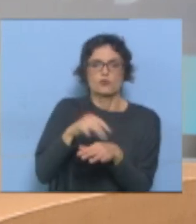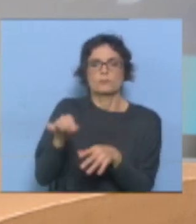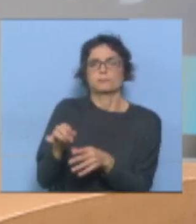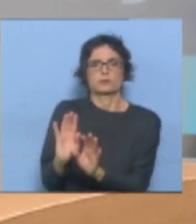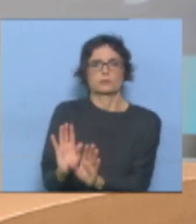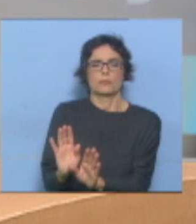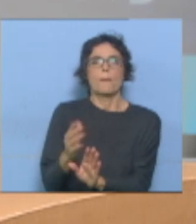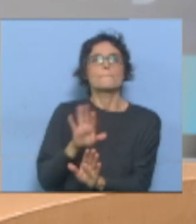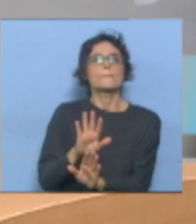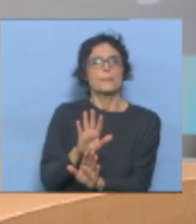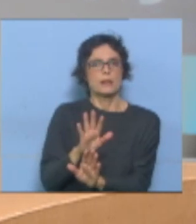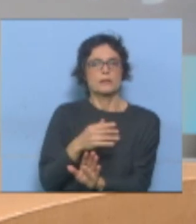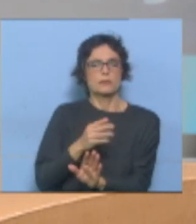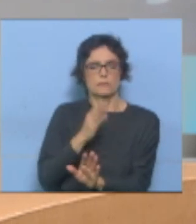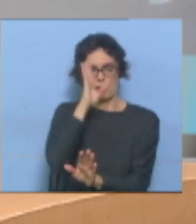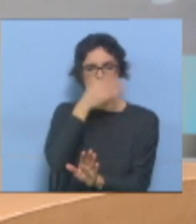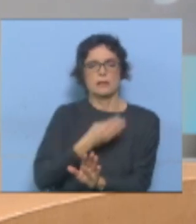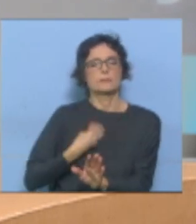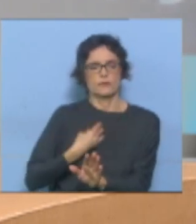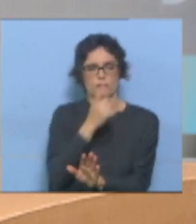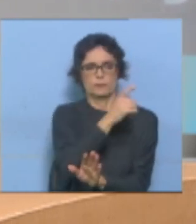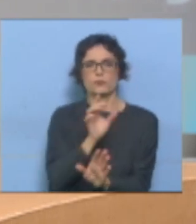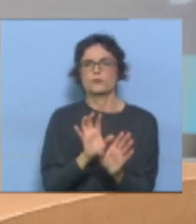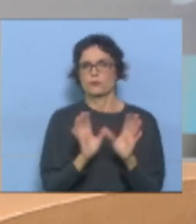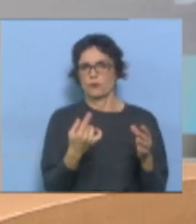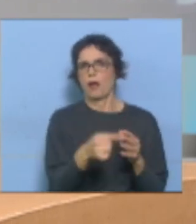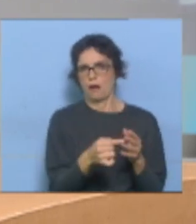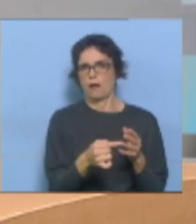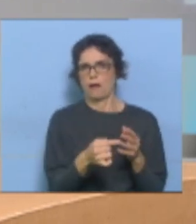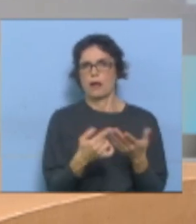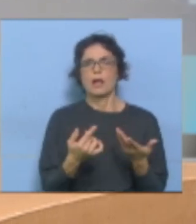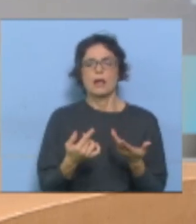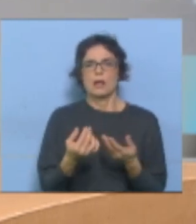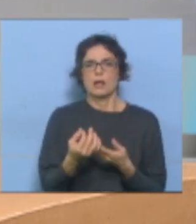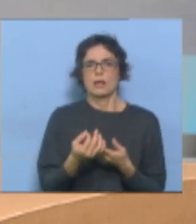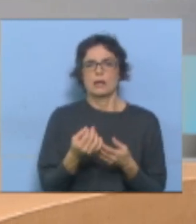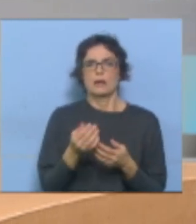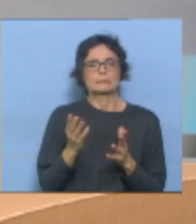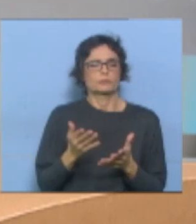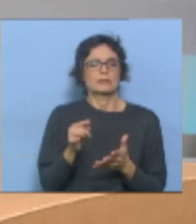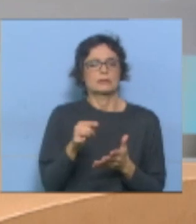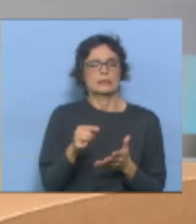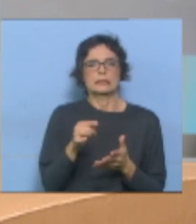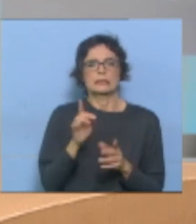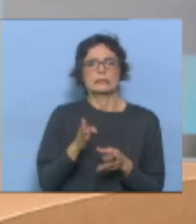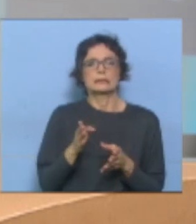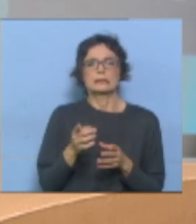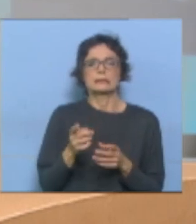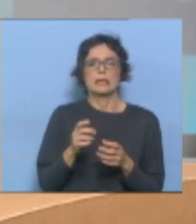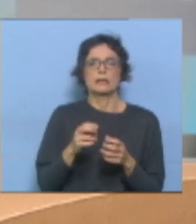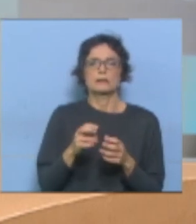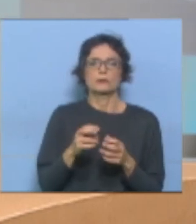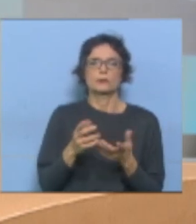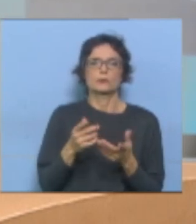muitas pessoas de muitos modos. Certamente que as soluções a encontrar não podem ser só ou do lado dos políticos ou do lado